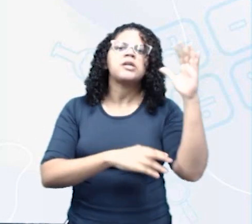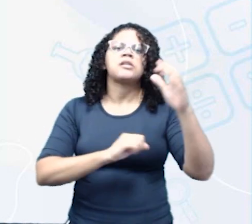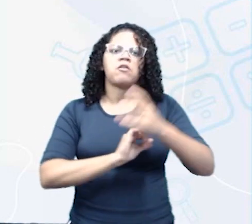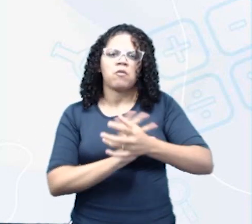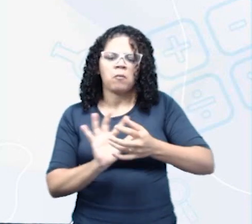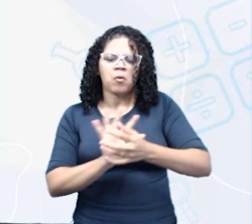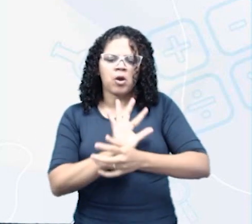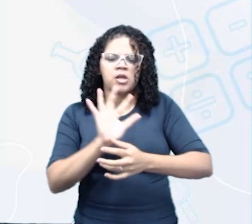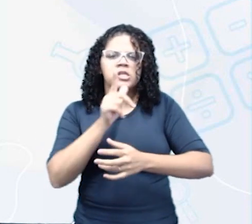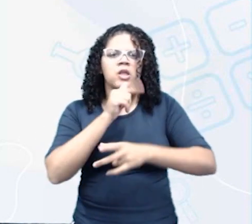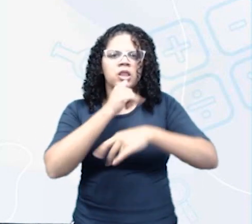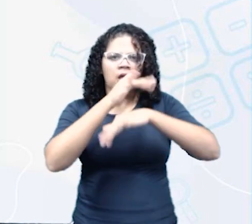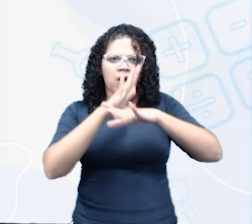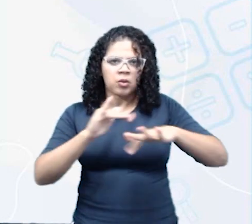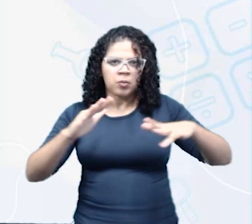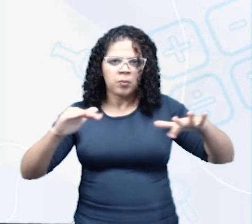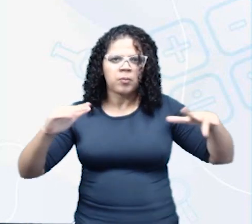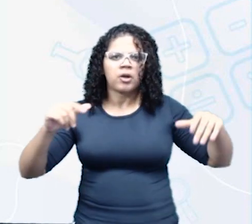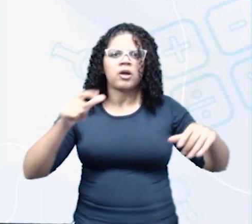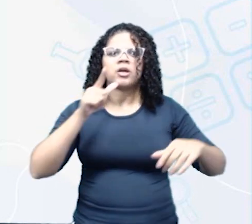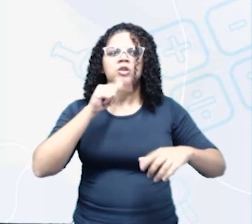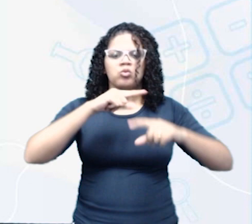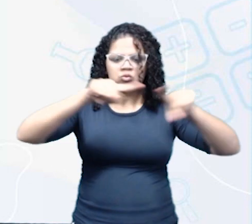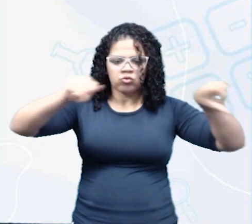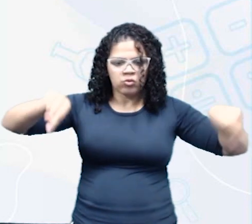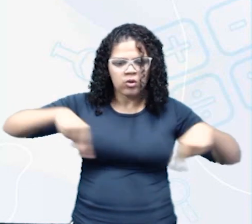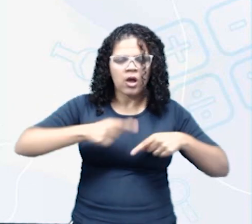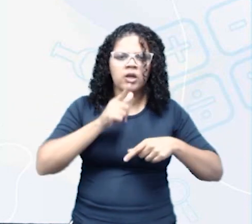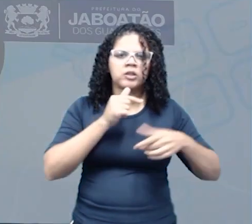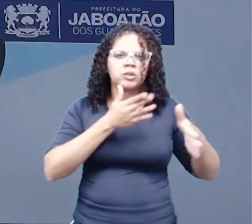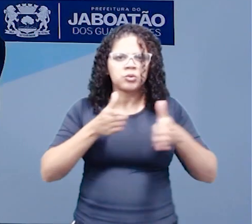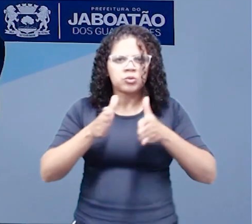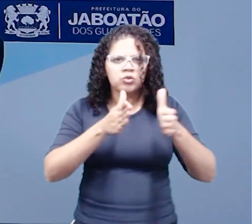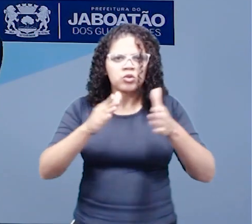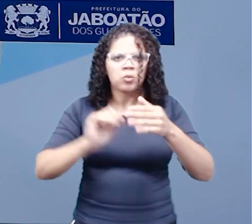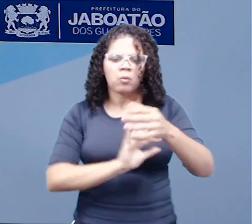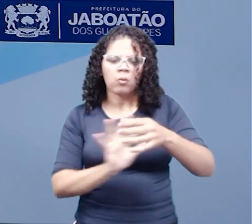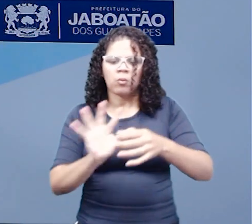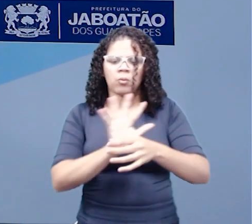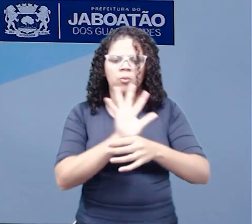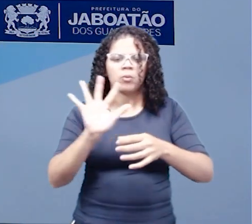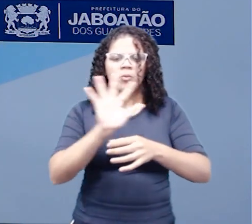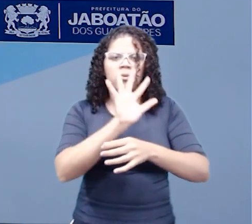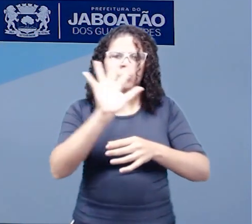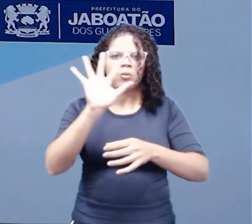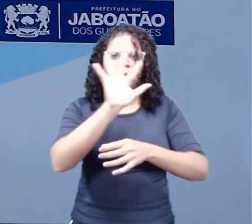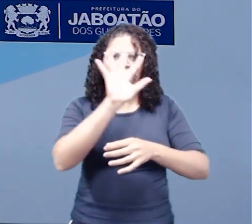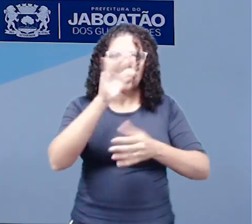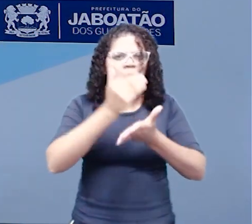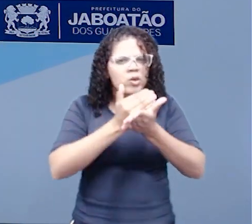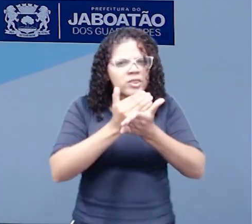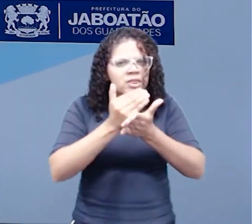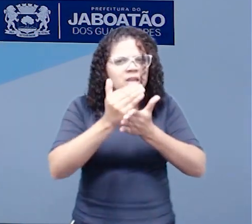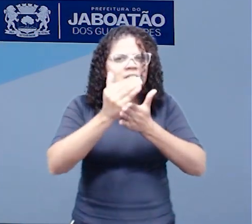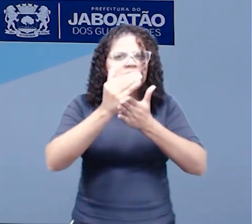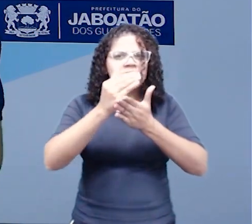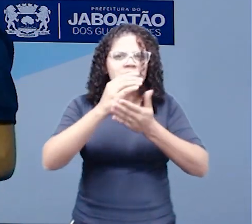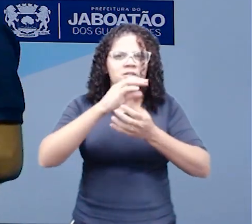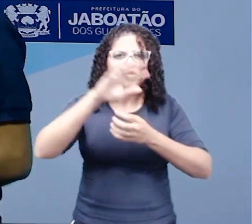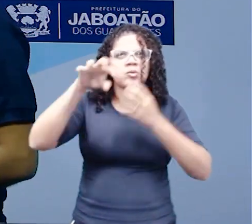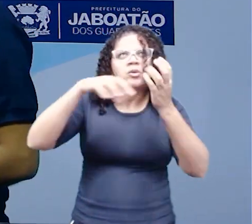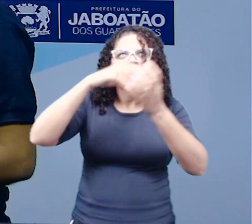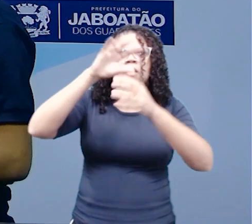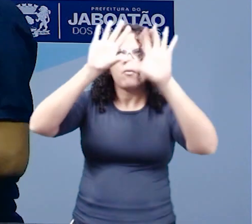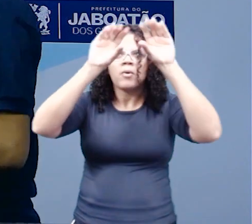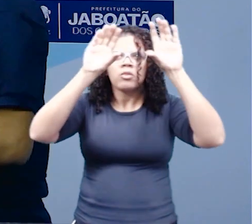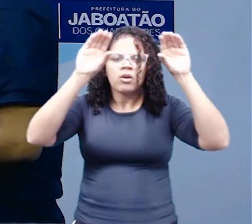do mar, dos rios e dos lagos é a primeira parte para que se formem as nuvens. Mas existe